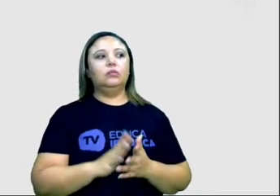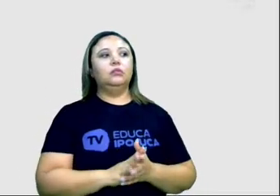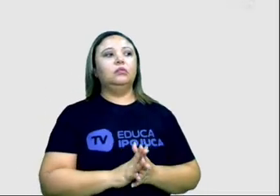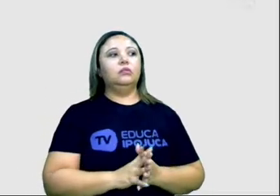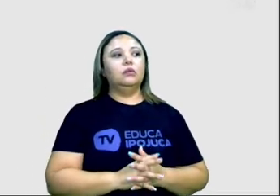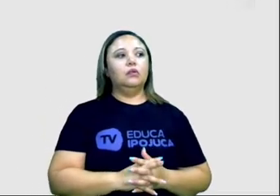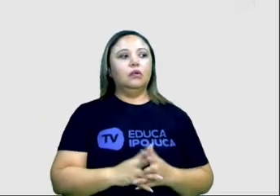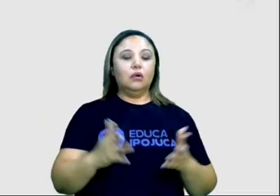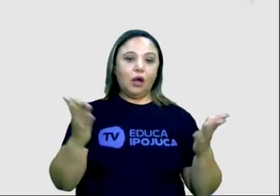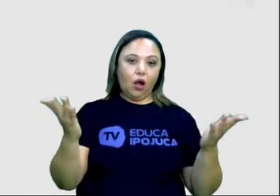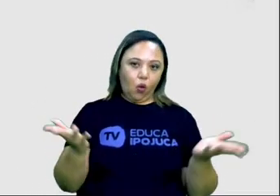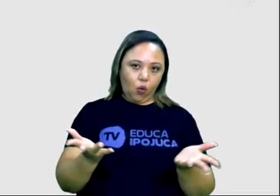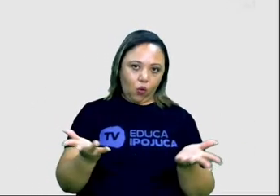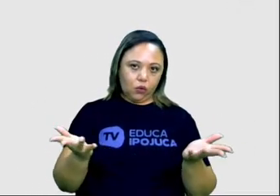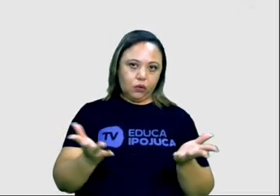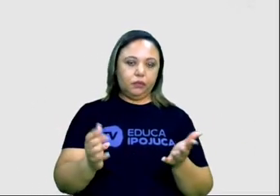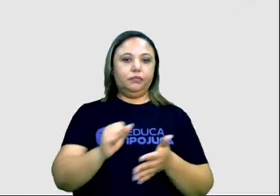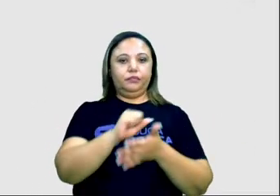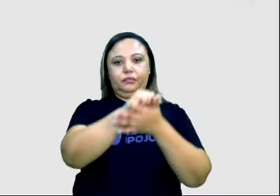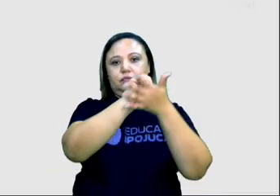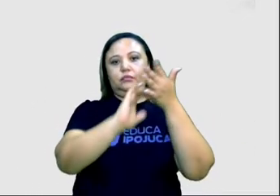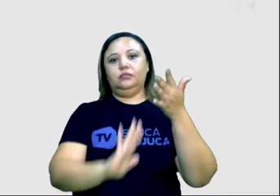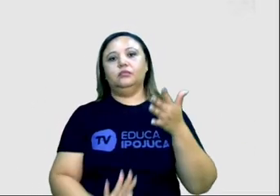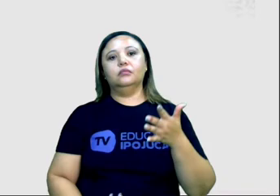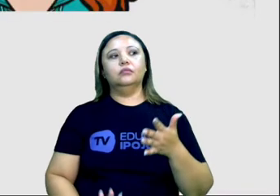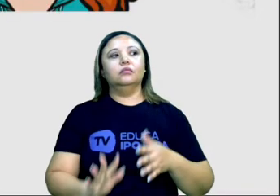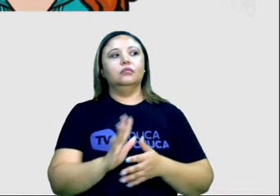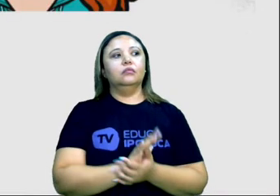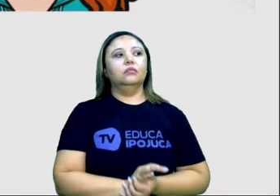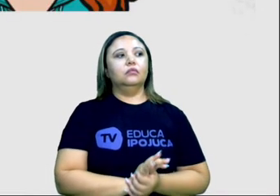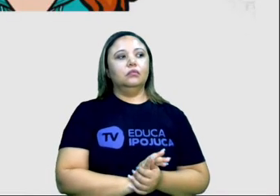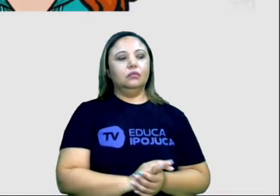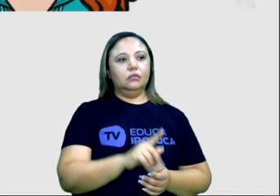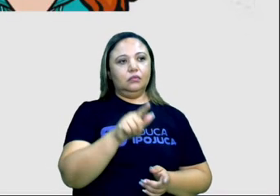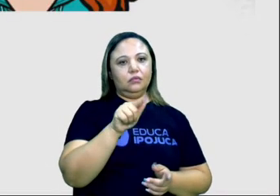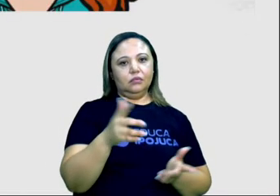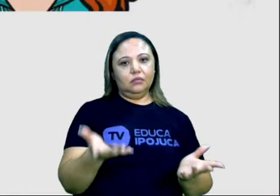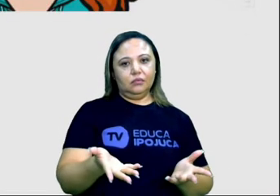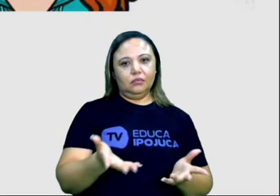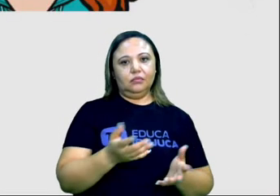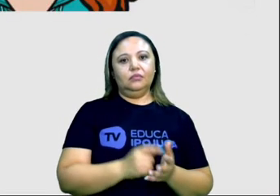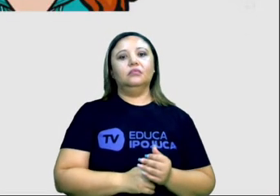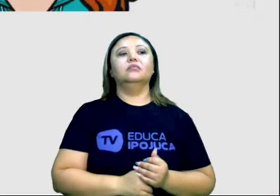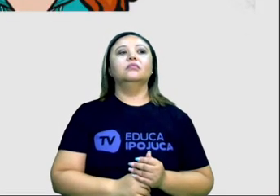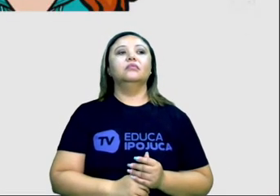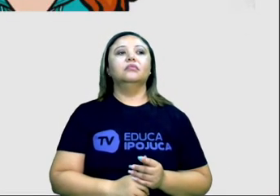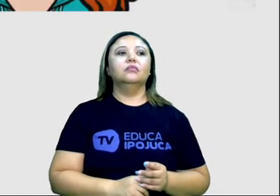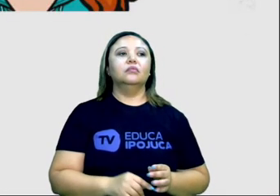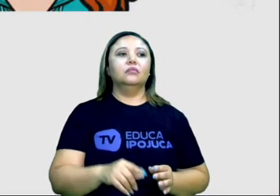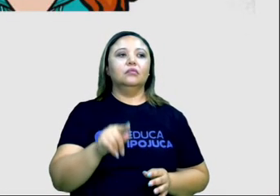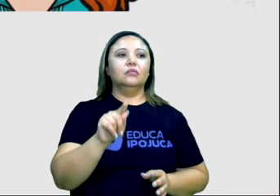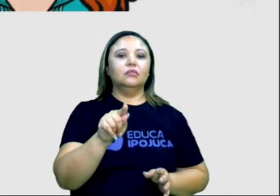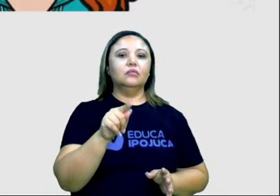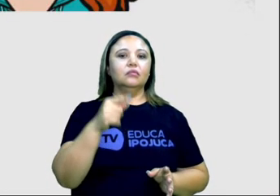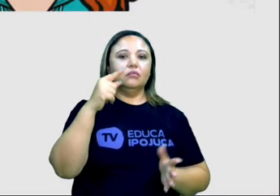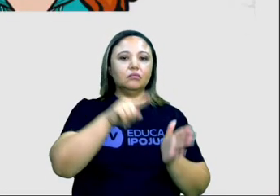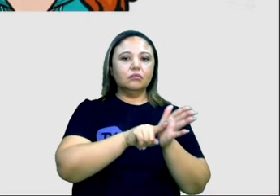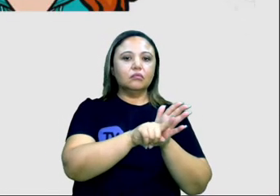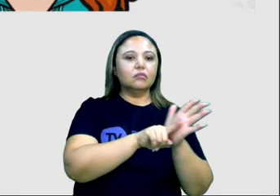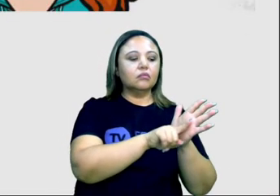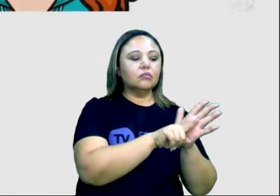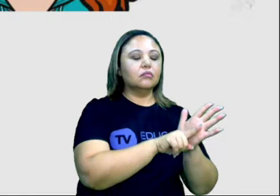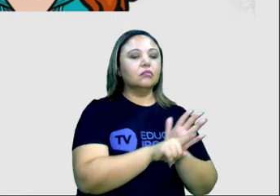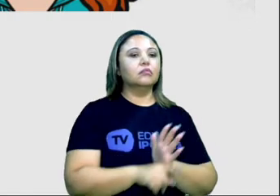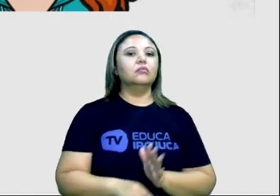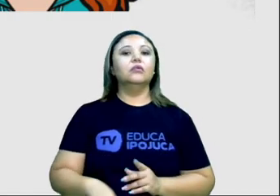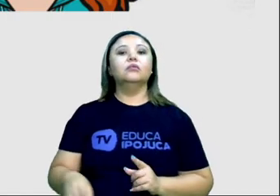Só que agora é a hora do nosso desafio. Então eu vou deixar para vocês hoje, justamente para que vocês pesquisem em